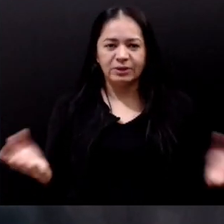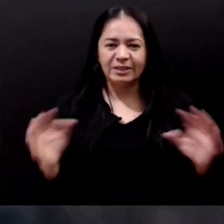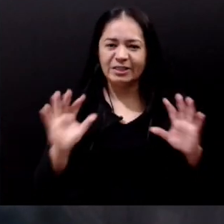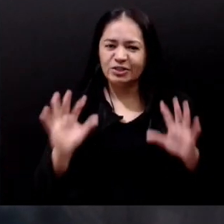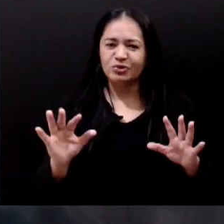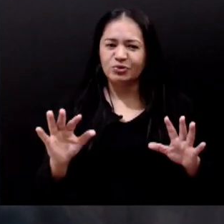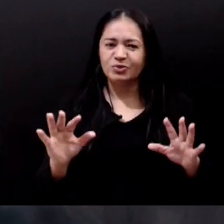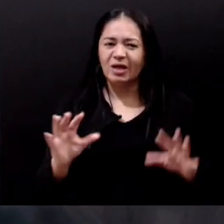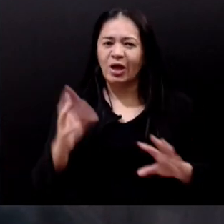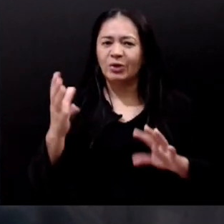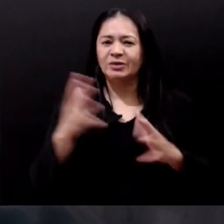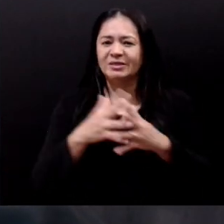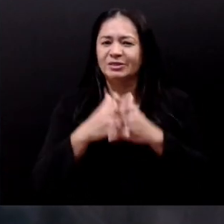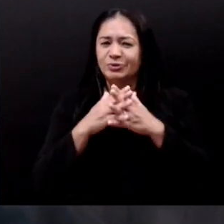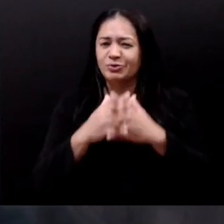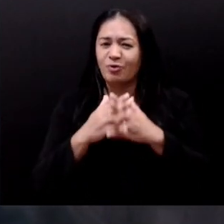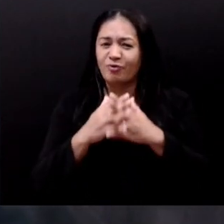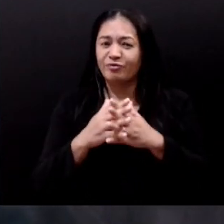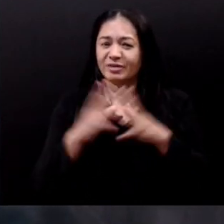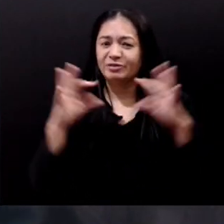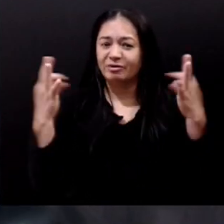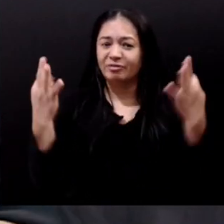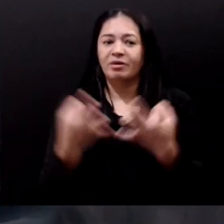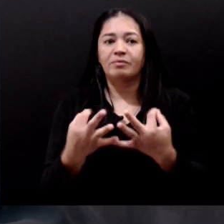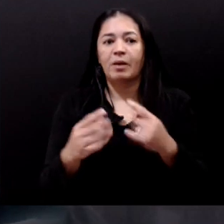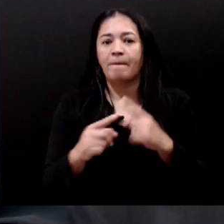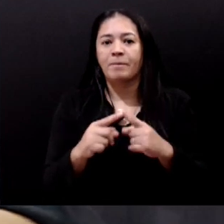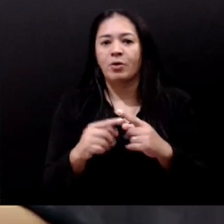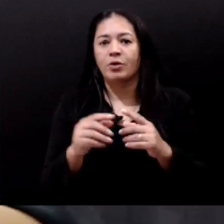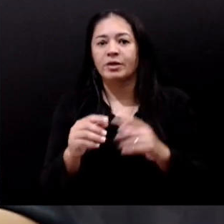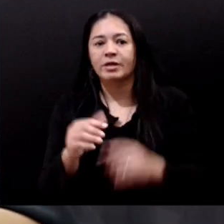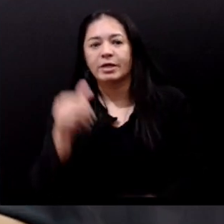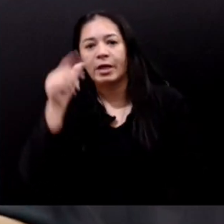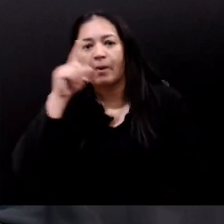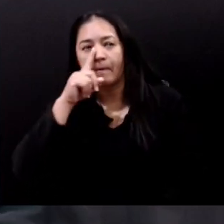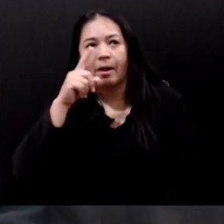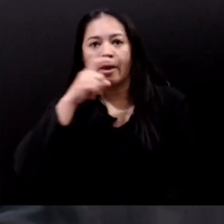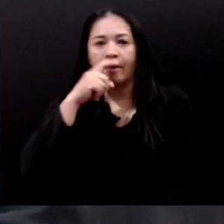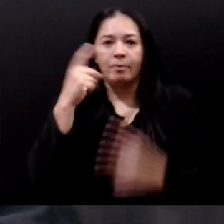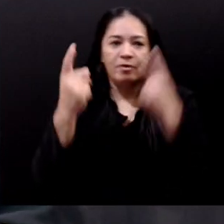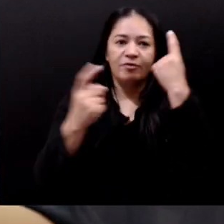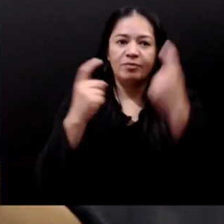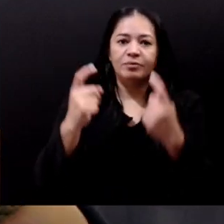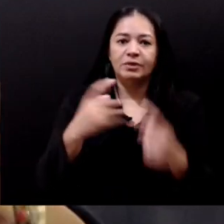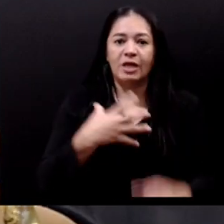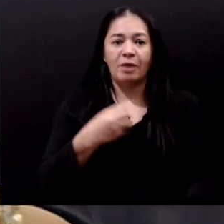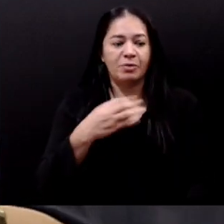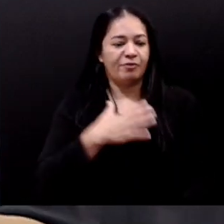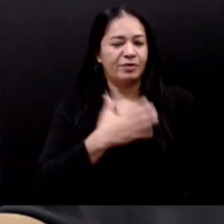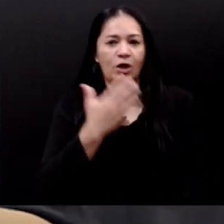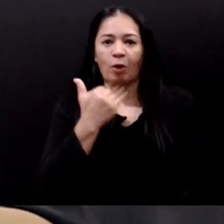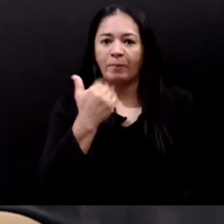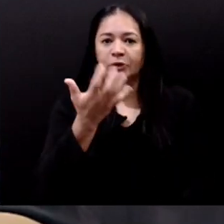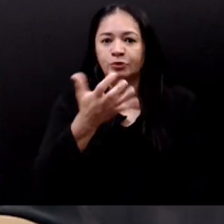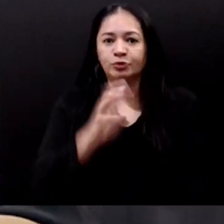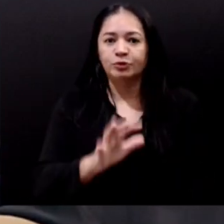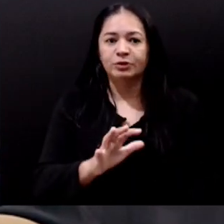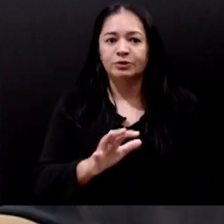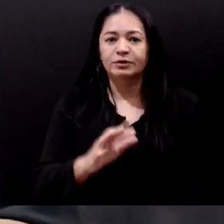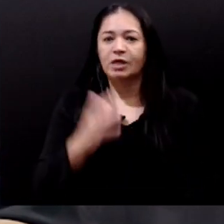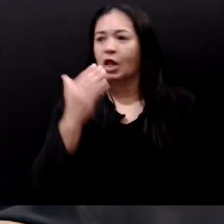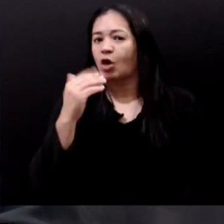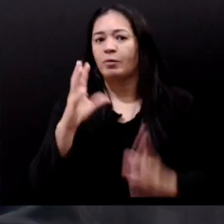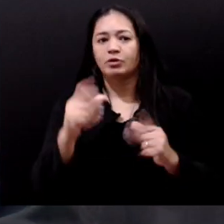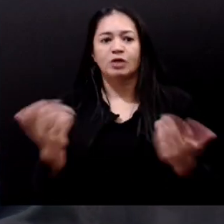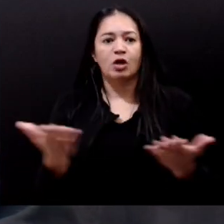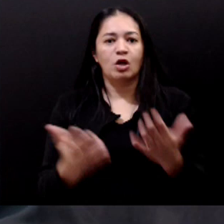conflito familiar, né, porque os pais ficam preocupados: uhum, "Poxa vida, minha filha não quer mais comer, ela comia tudo e agora ela não tá comendo